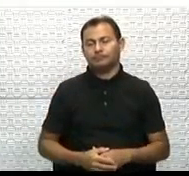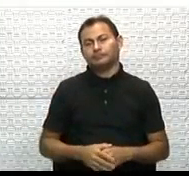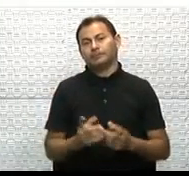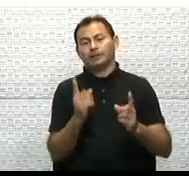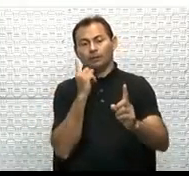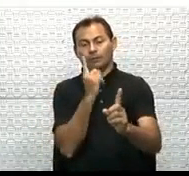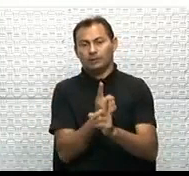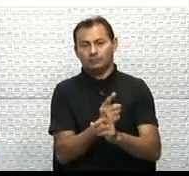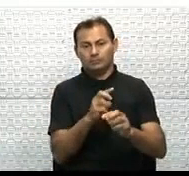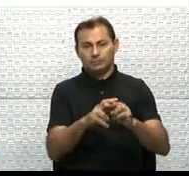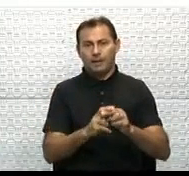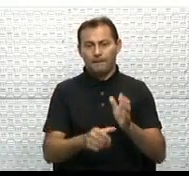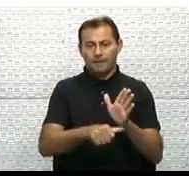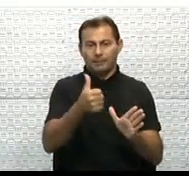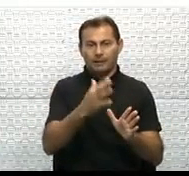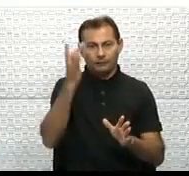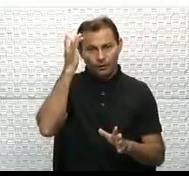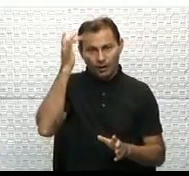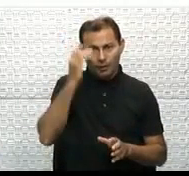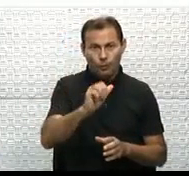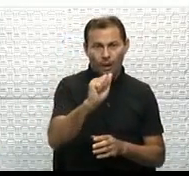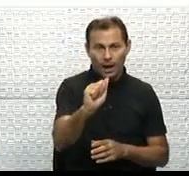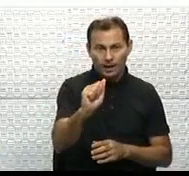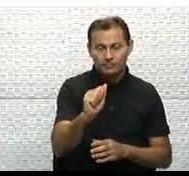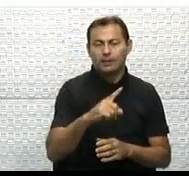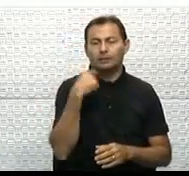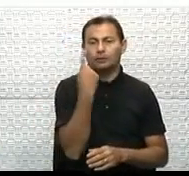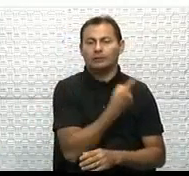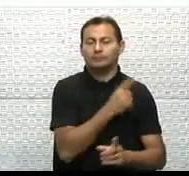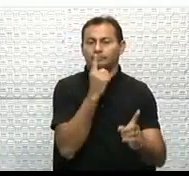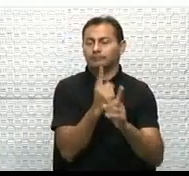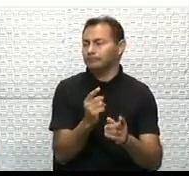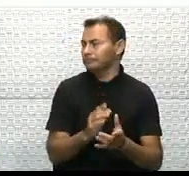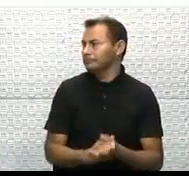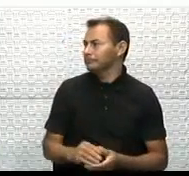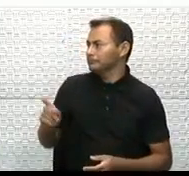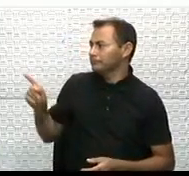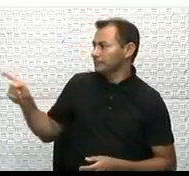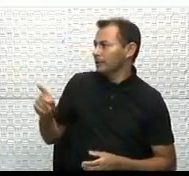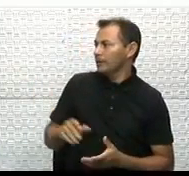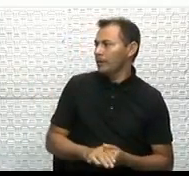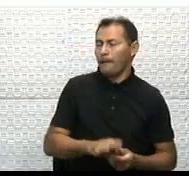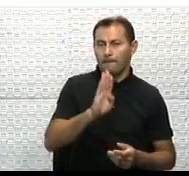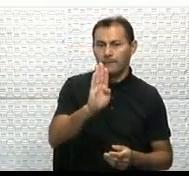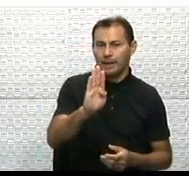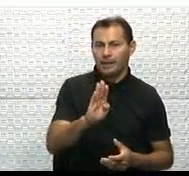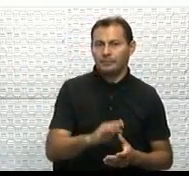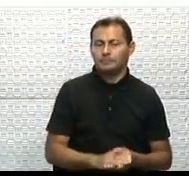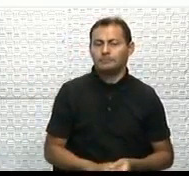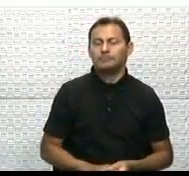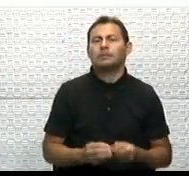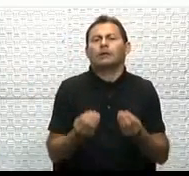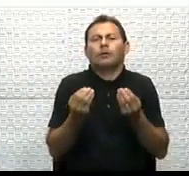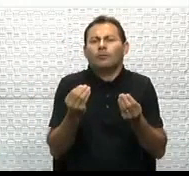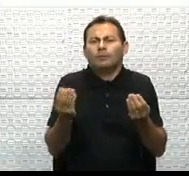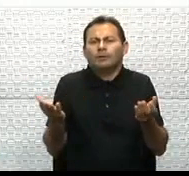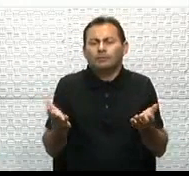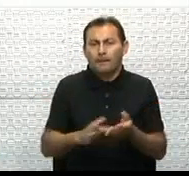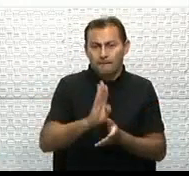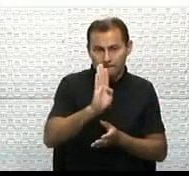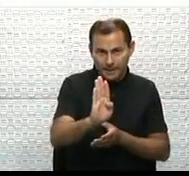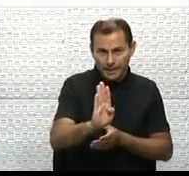Encontrando, então, por meio dessa primeira fórmula, o A, nós descobrimos o B. Como?